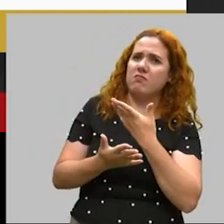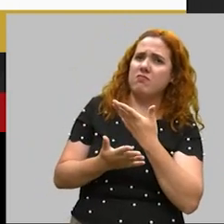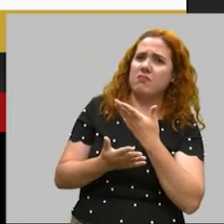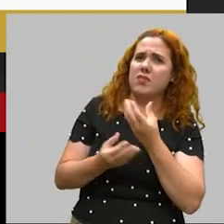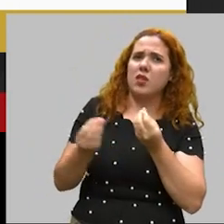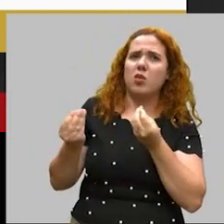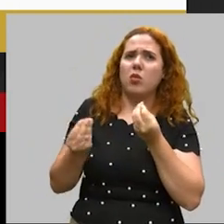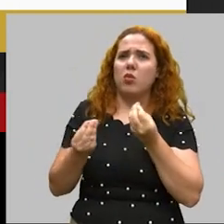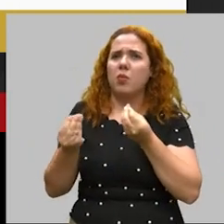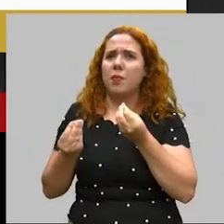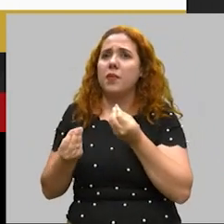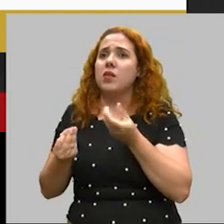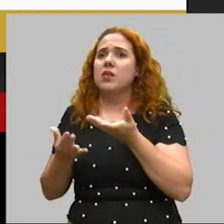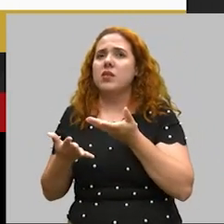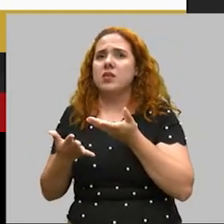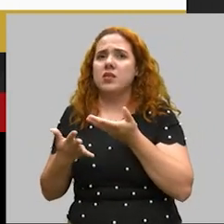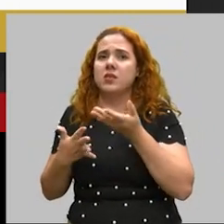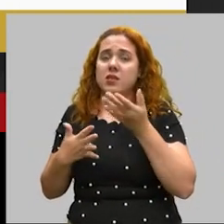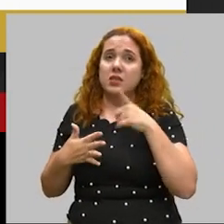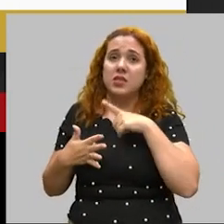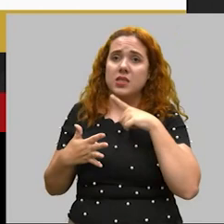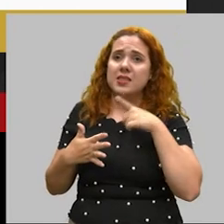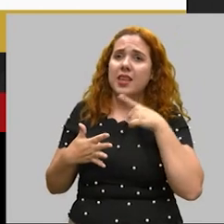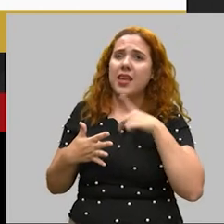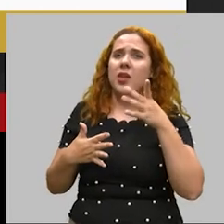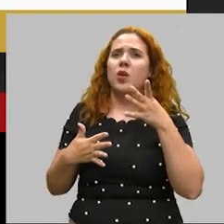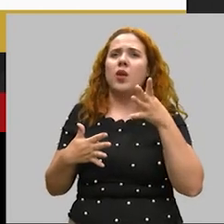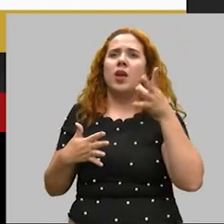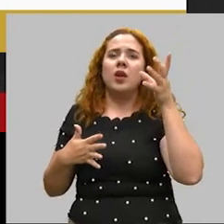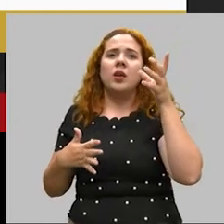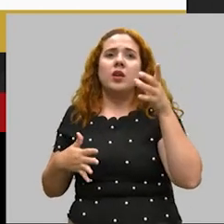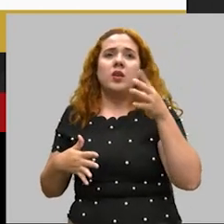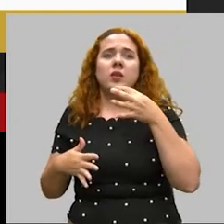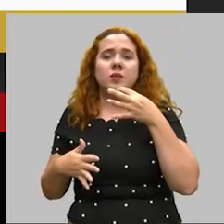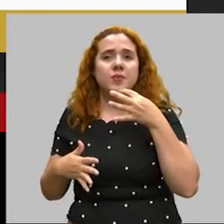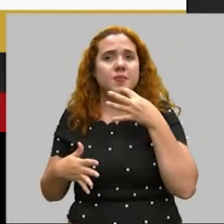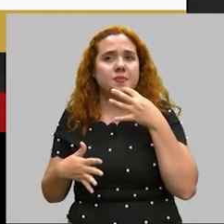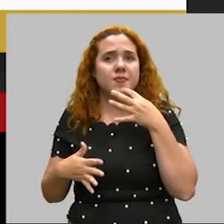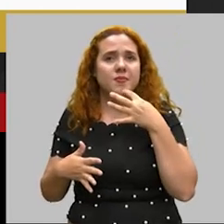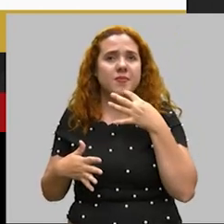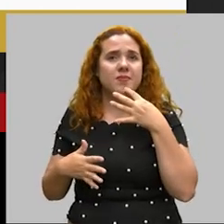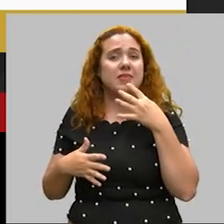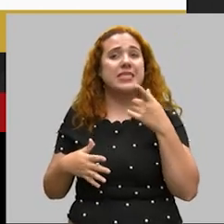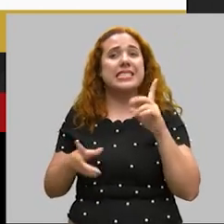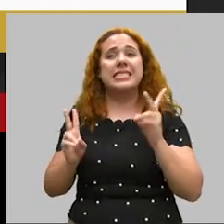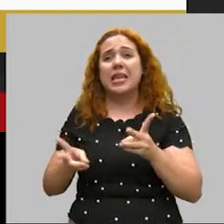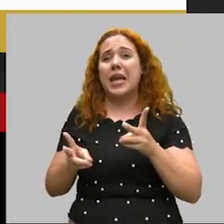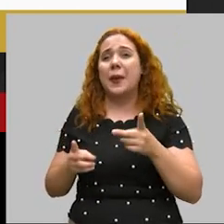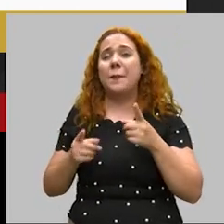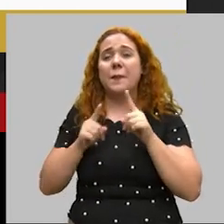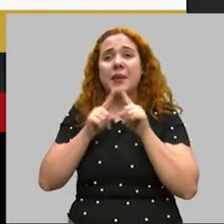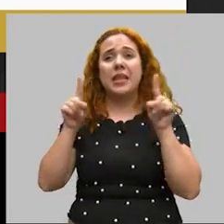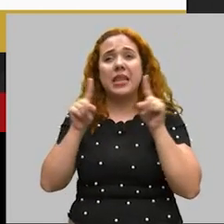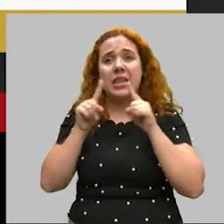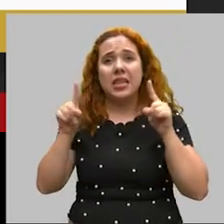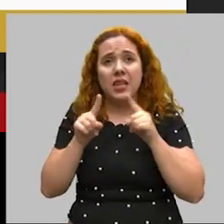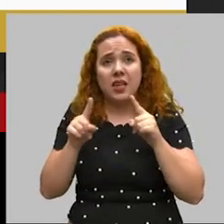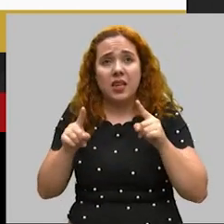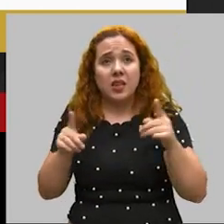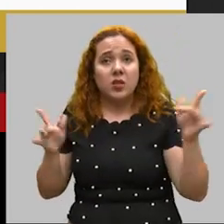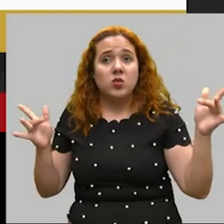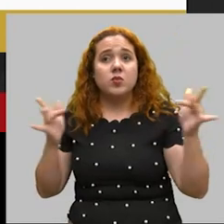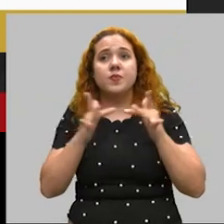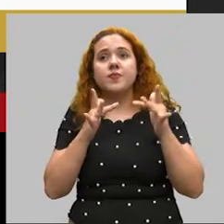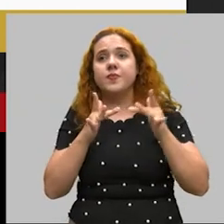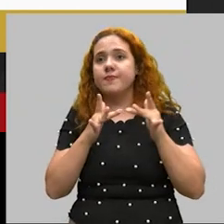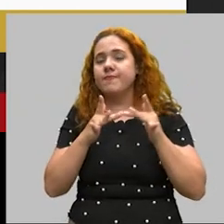área de conhecimento né Eh os colegas criticam muito essa relação que os nossos egressos têm com os educandos porque realmente